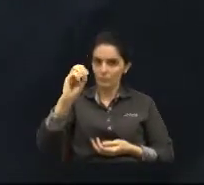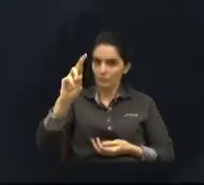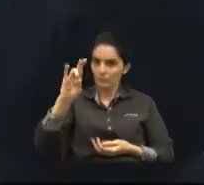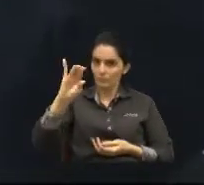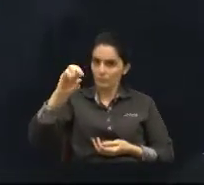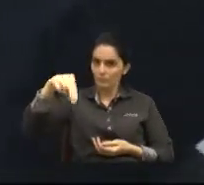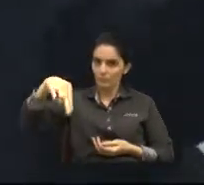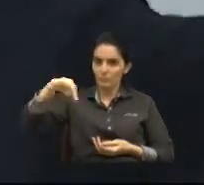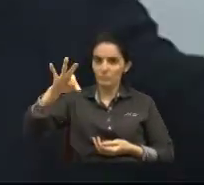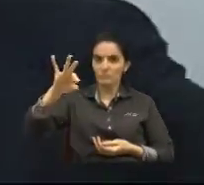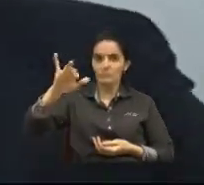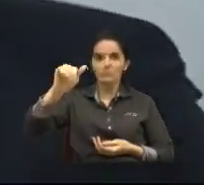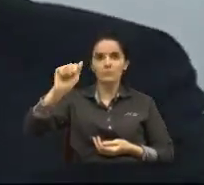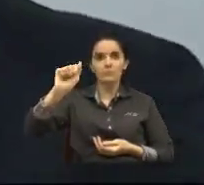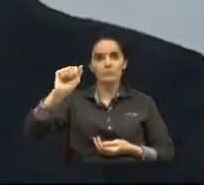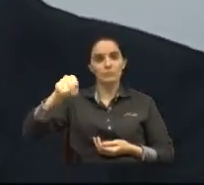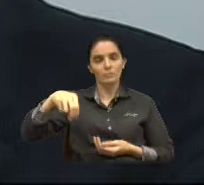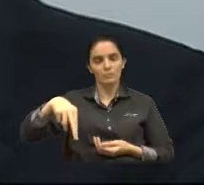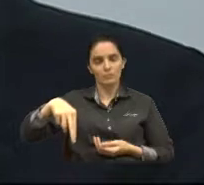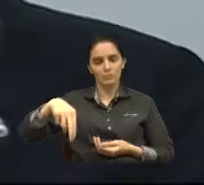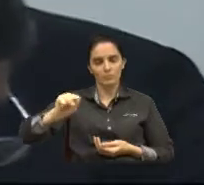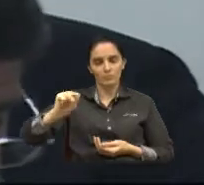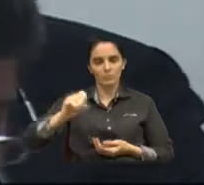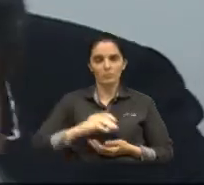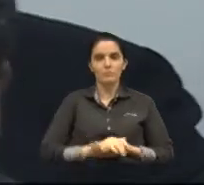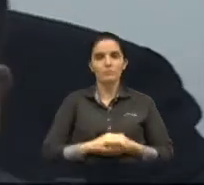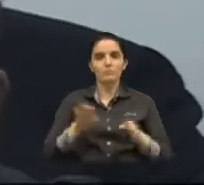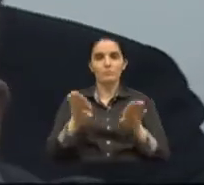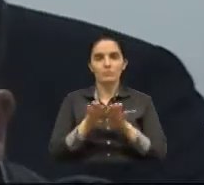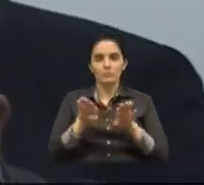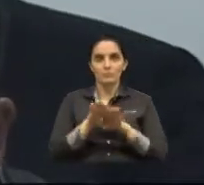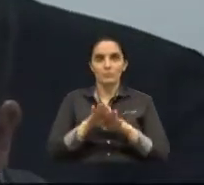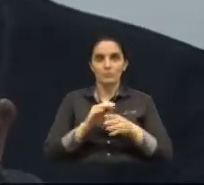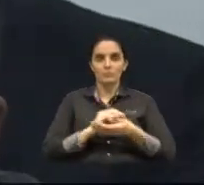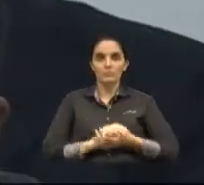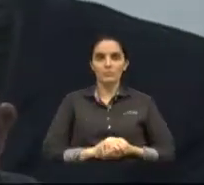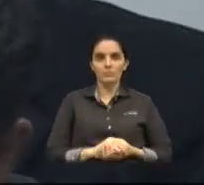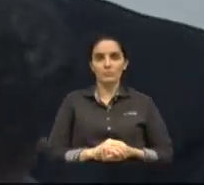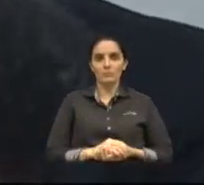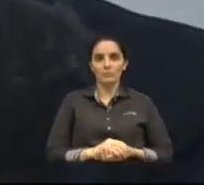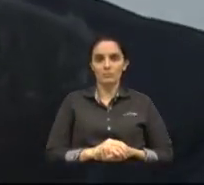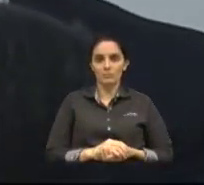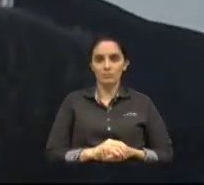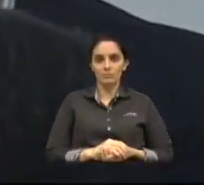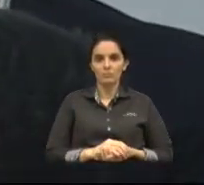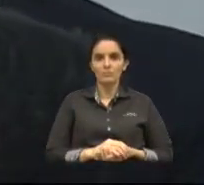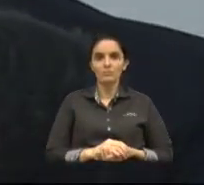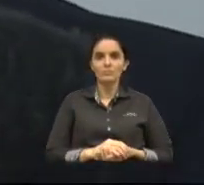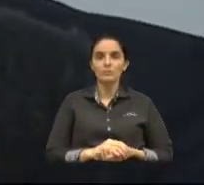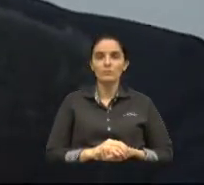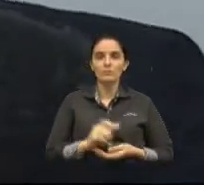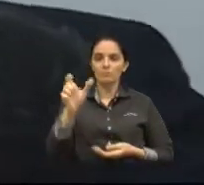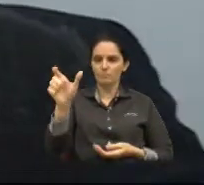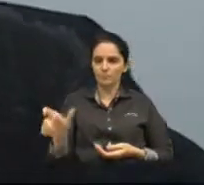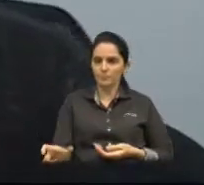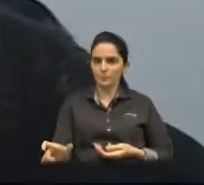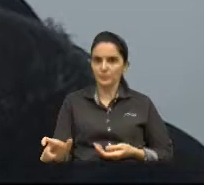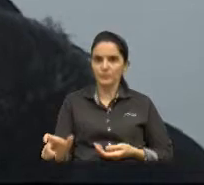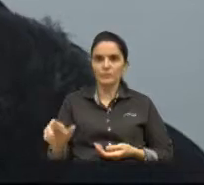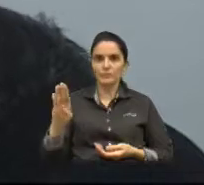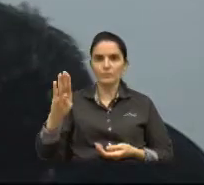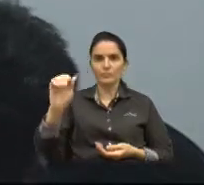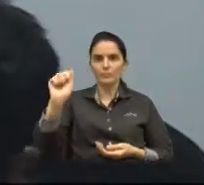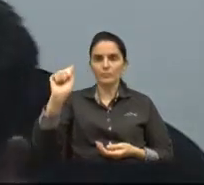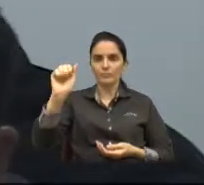presidente, parabenizar a Federação Paulista de Futebol, o nosso presidente Reinaldo Carneiro de Bastos, pela